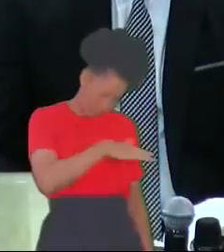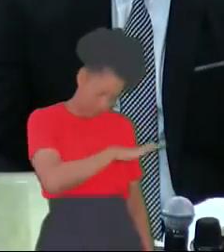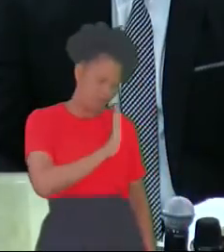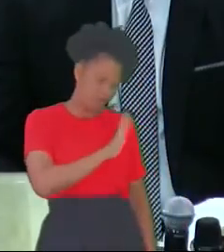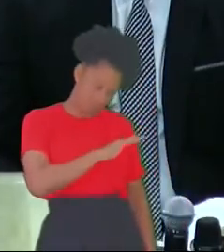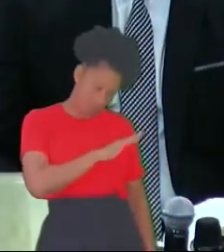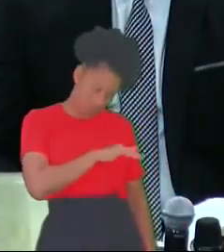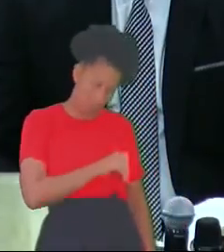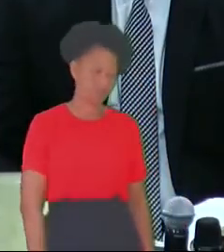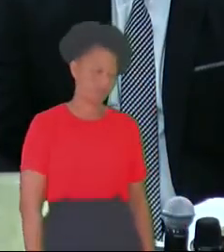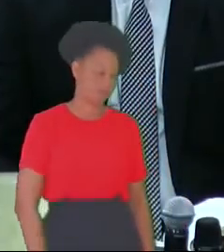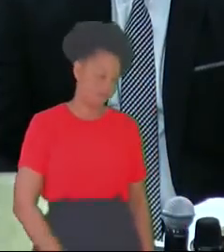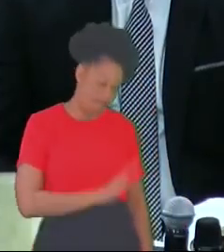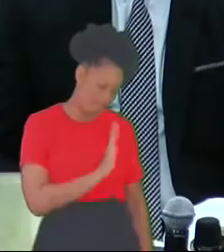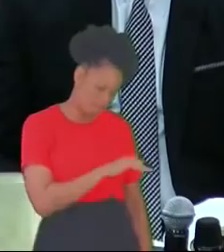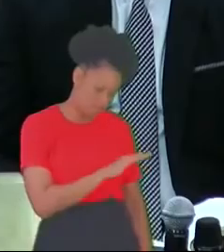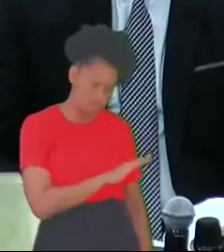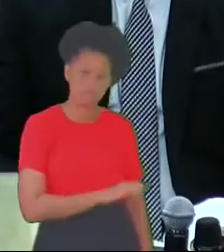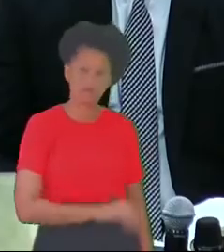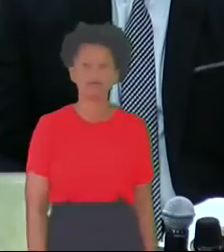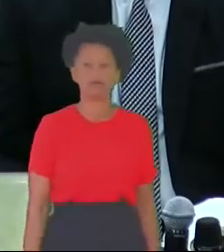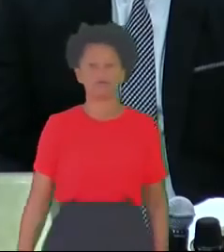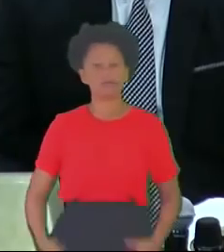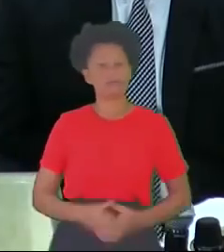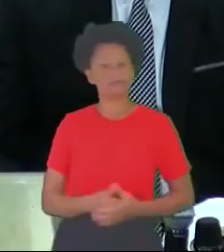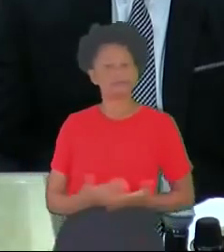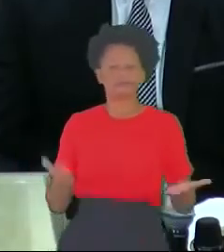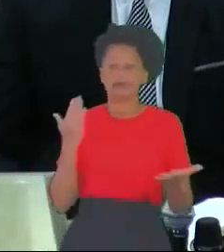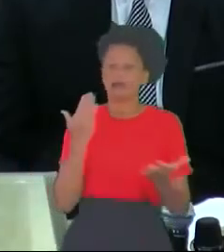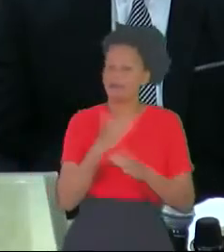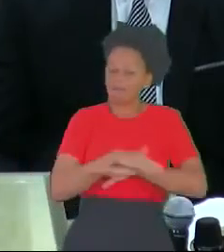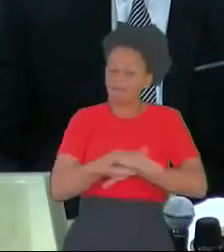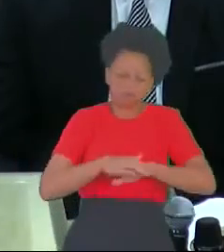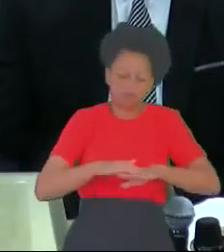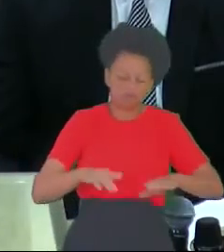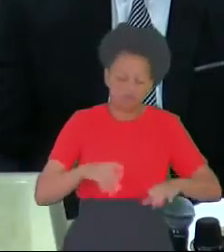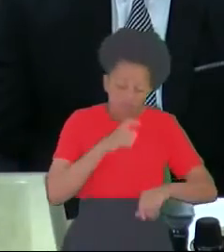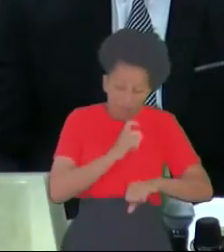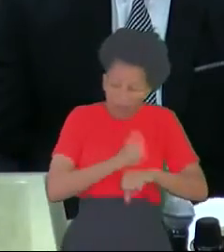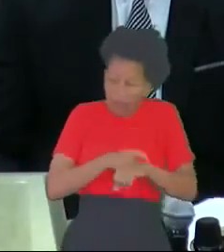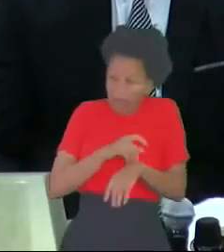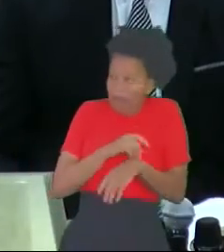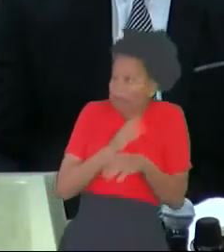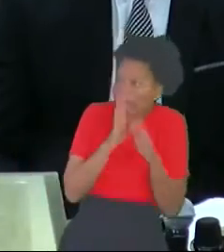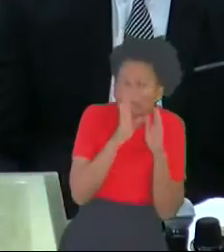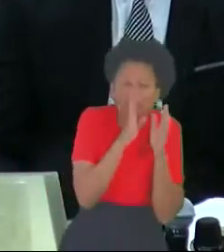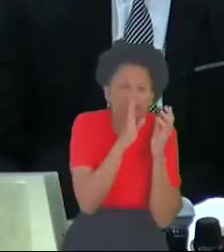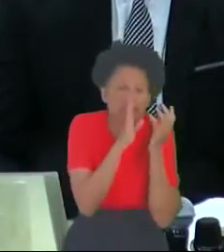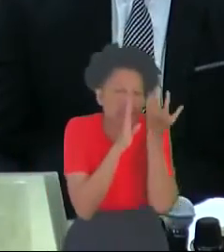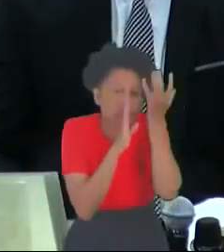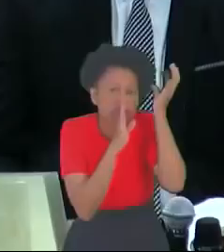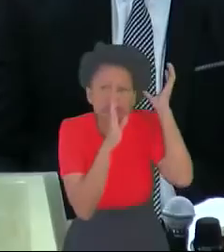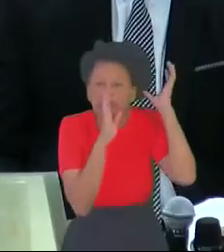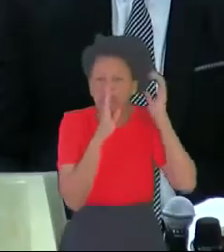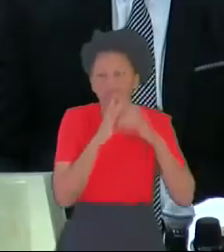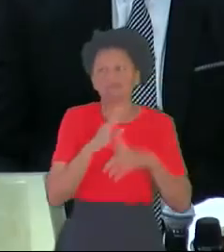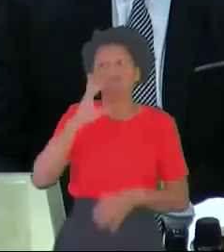Acabou o homem. Irmãos, Deus prova seu